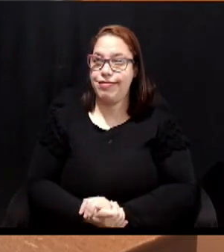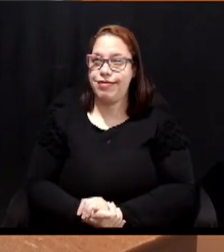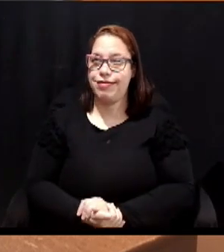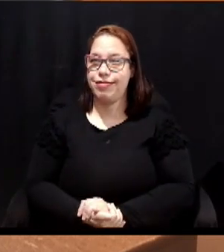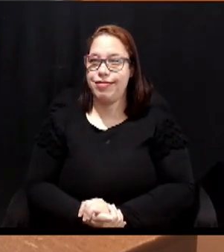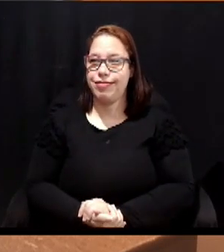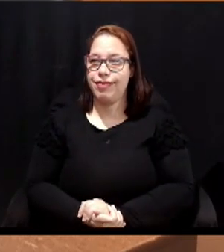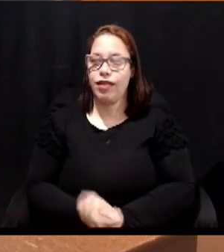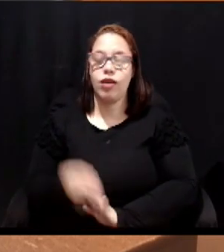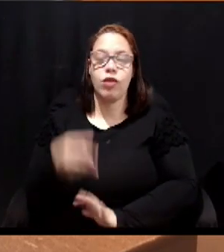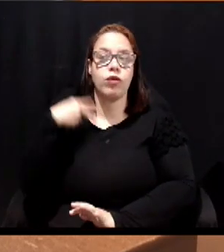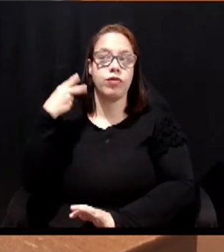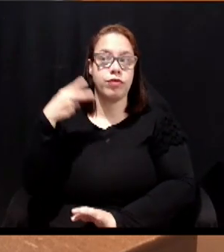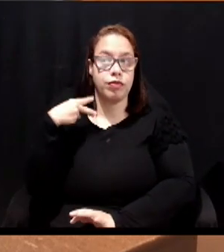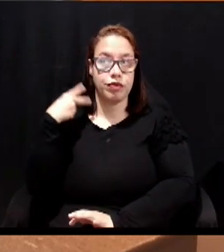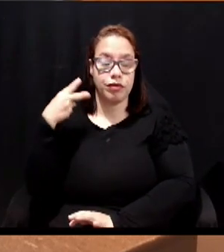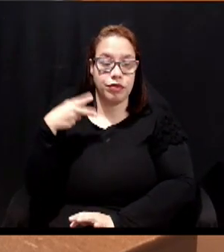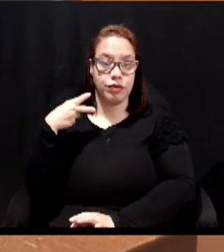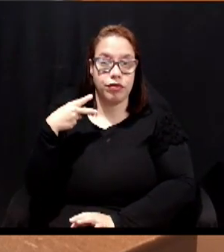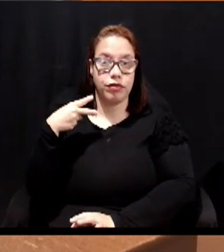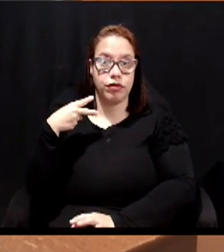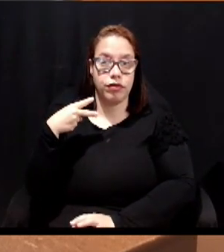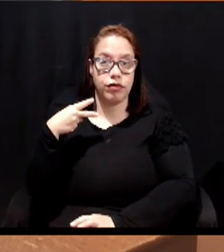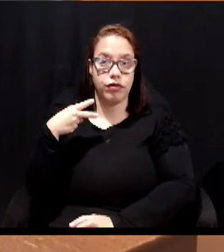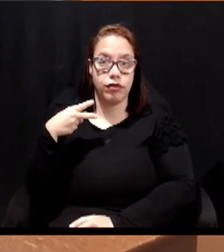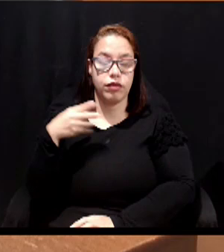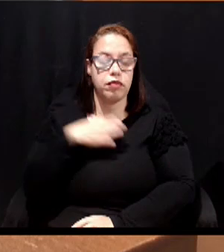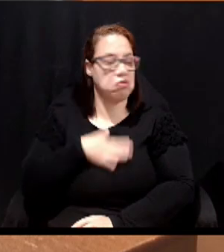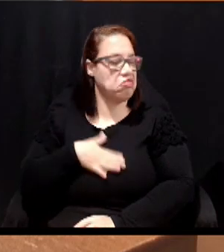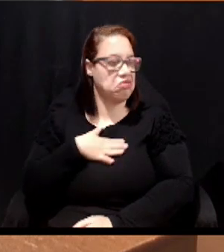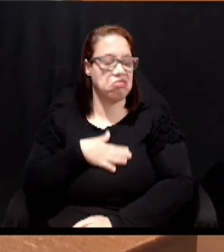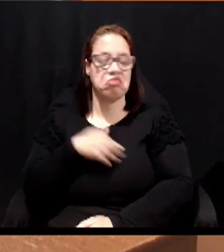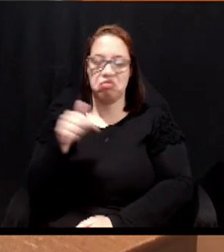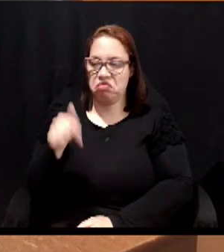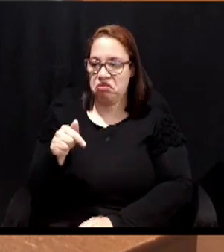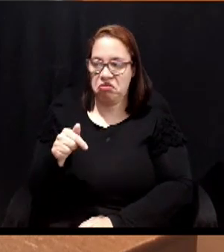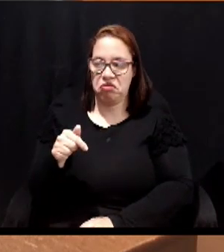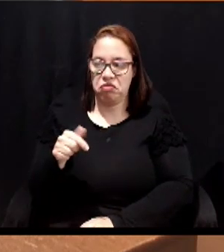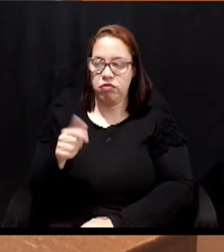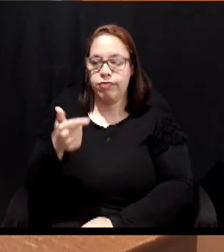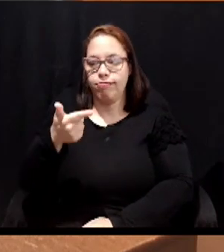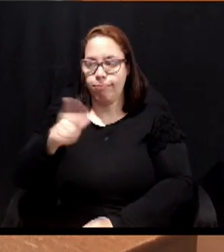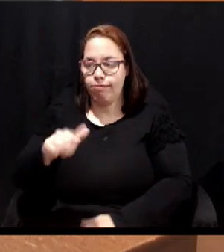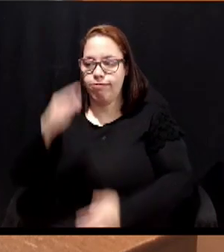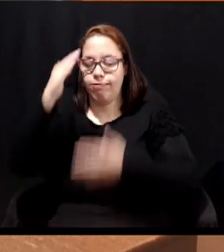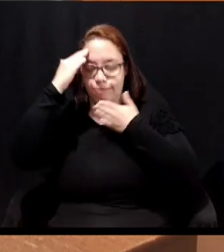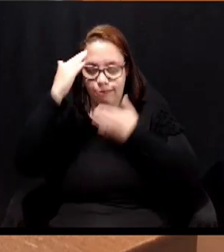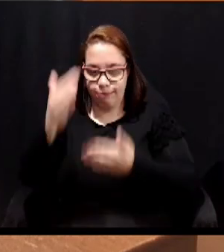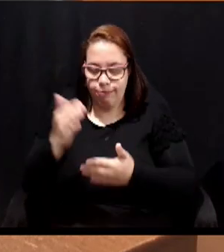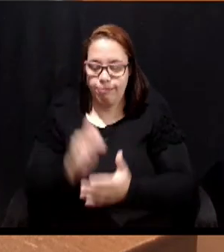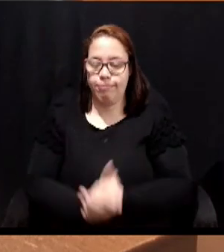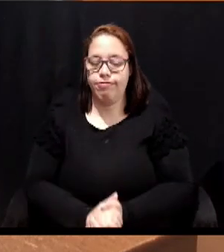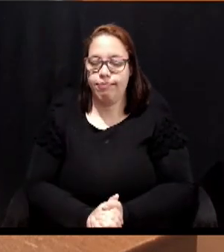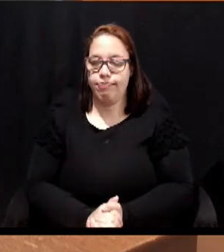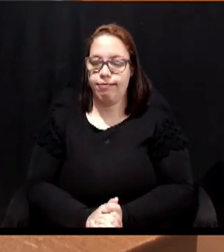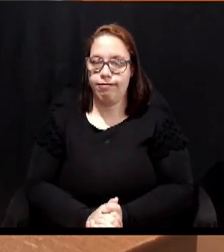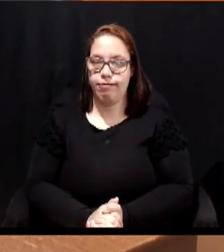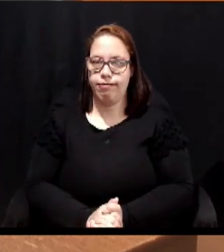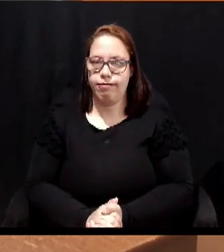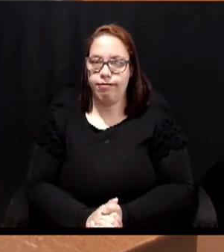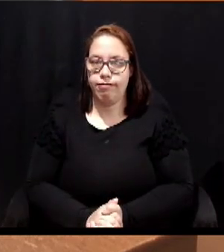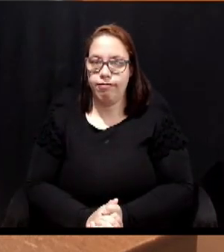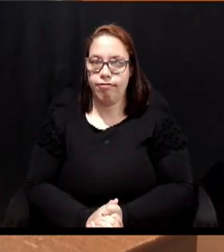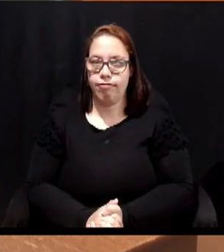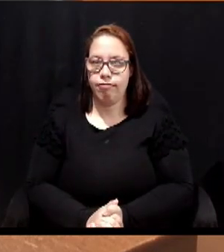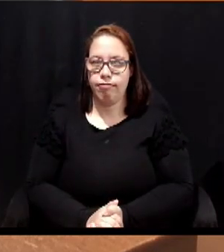vereadora, um prazer enorme estar aqui novamente. Obrigado pela sempre